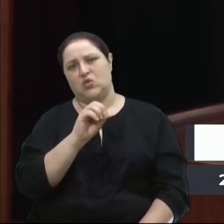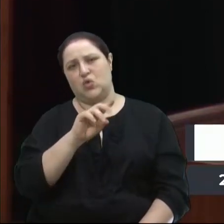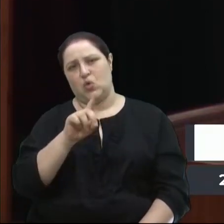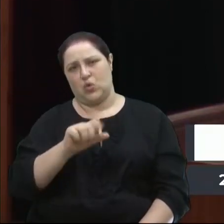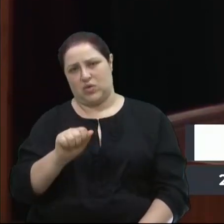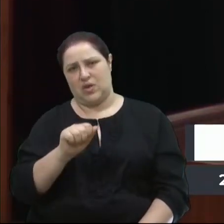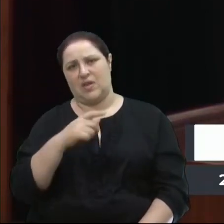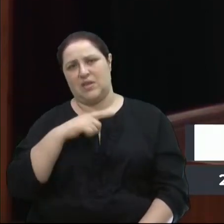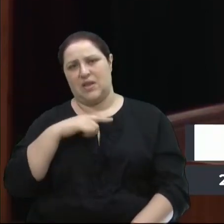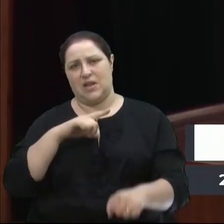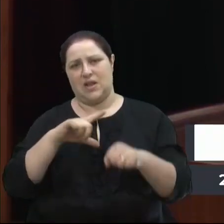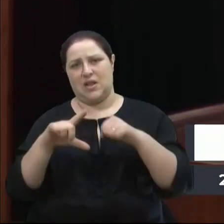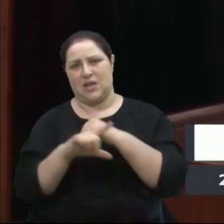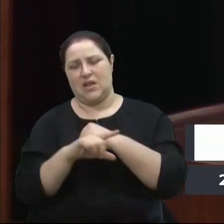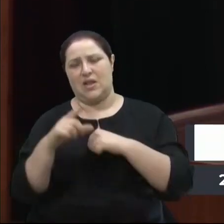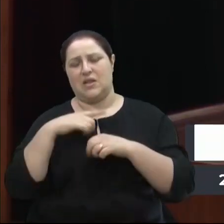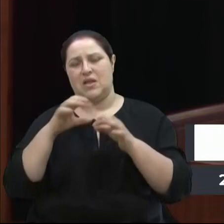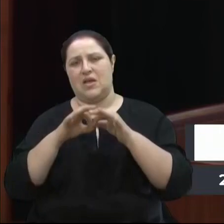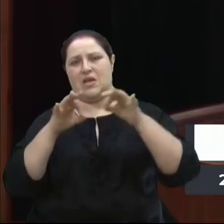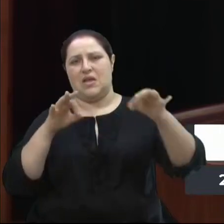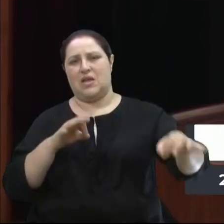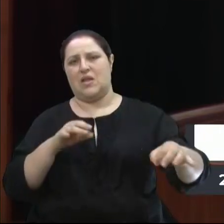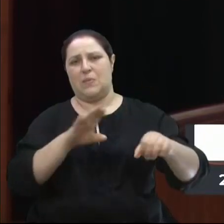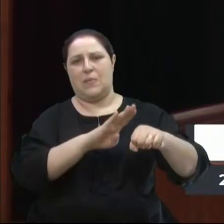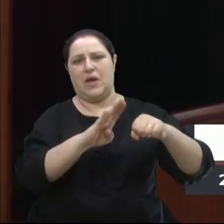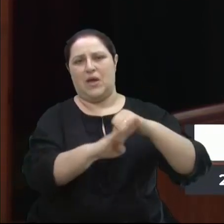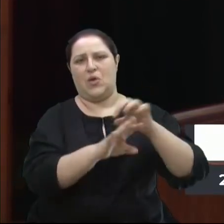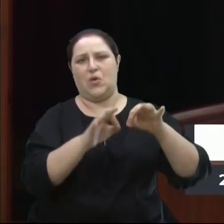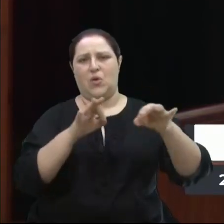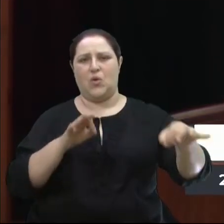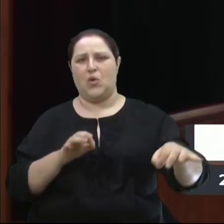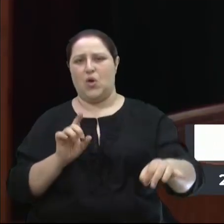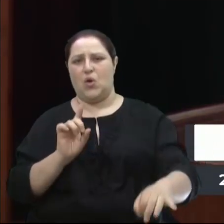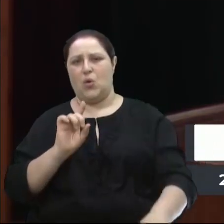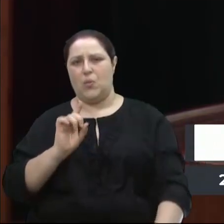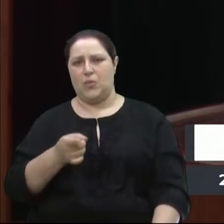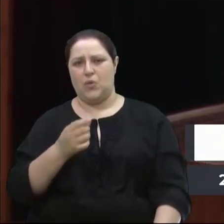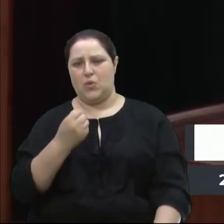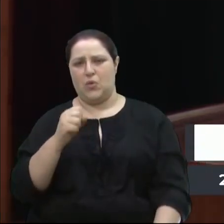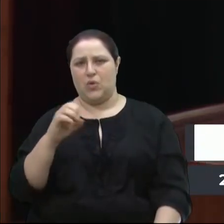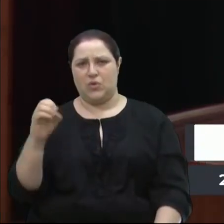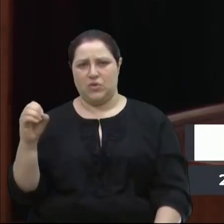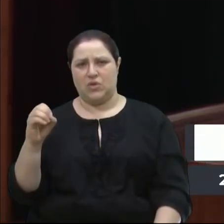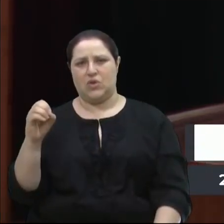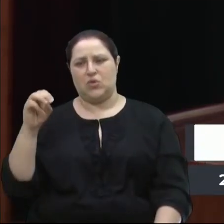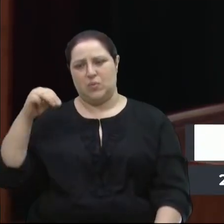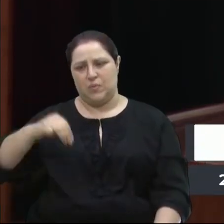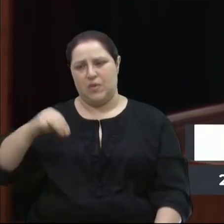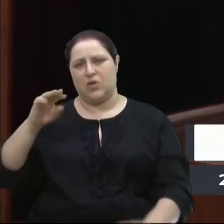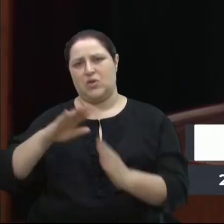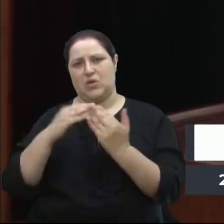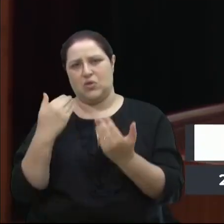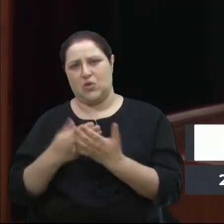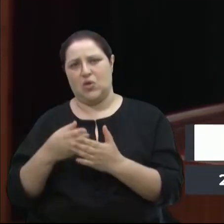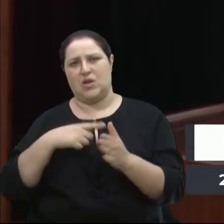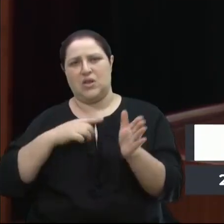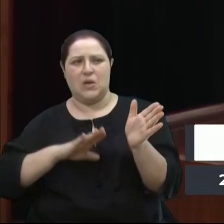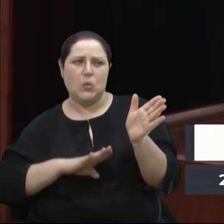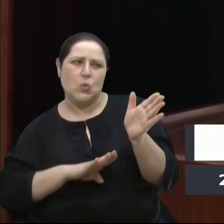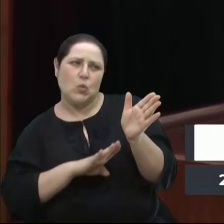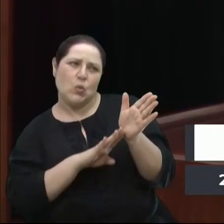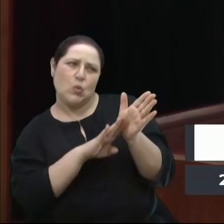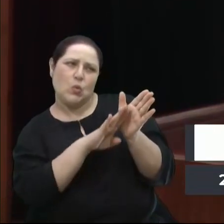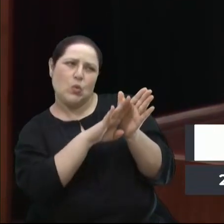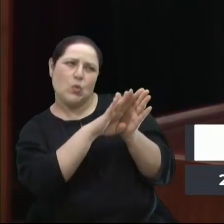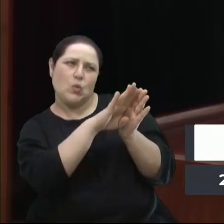fica a 1.800 metros da escola. É um morro íngreme, asfaltado, aonde